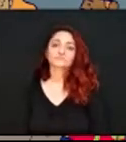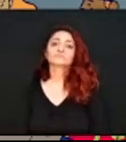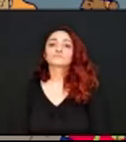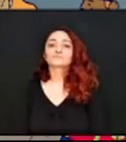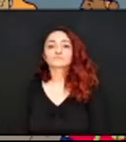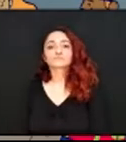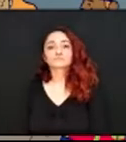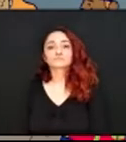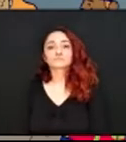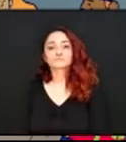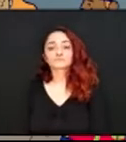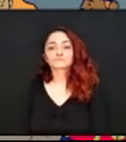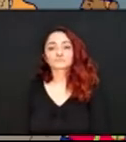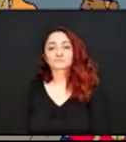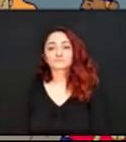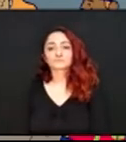E aí